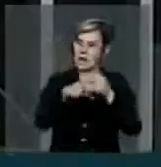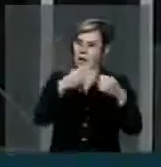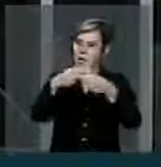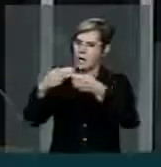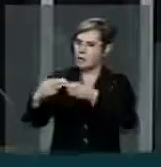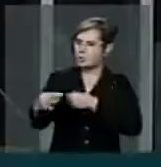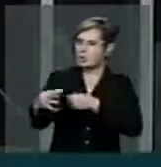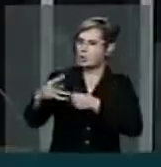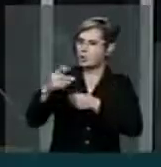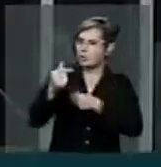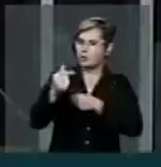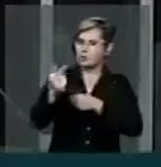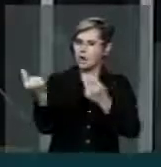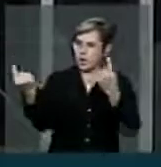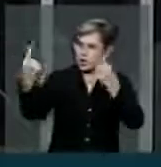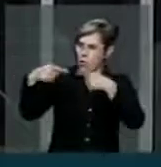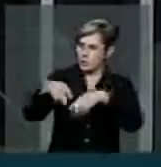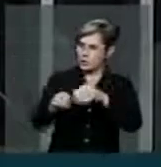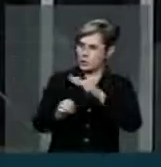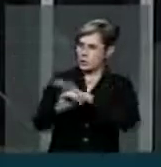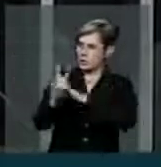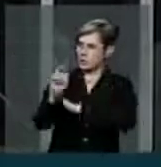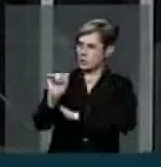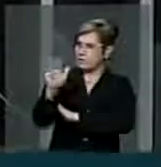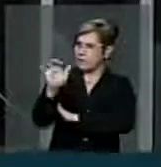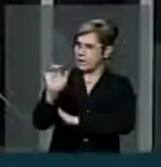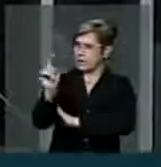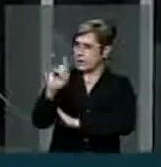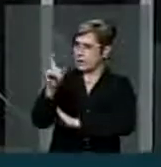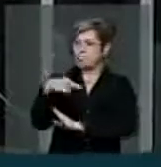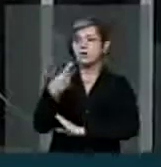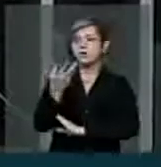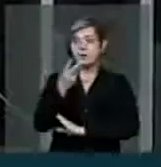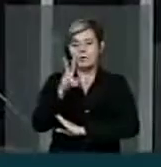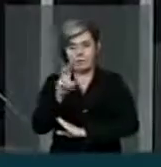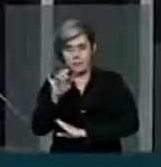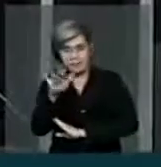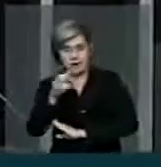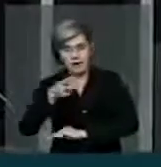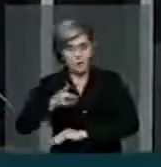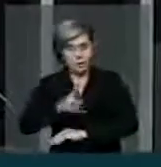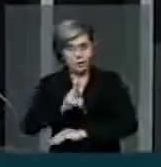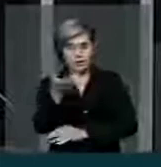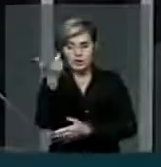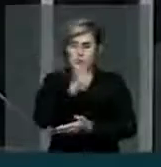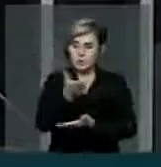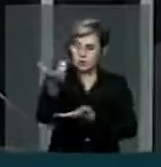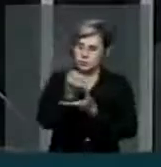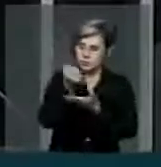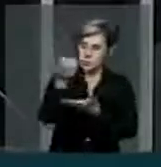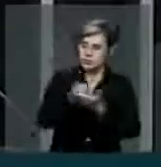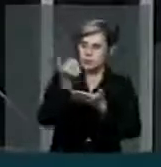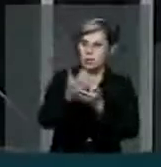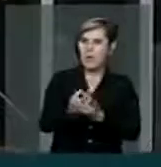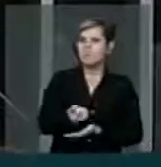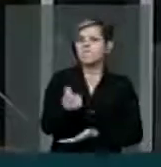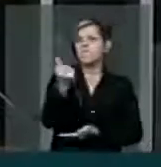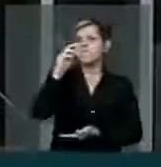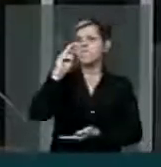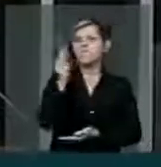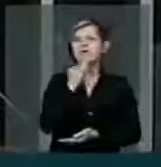não estão contra a Vale, não. Pelo contrário, queremos que a Vale continue arrecadando bilhões e bilhões de lucros.